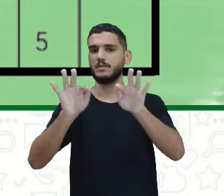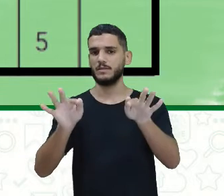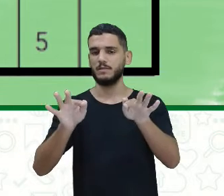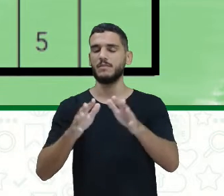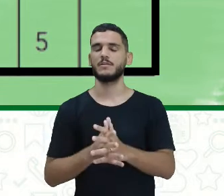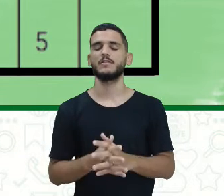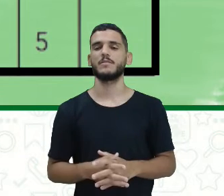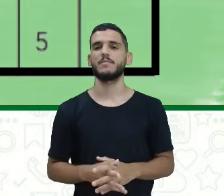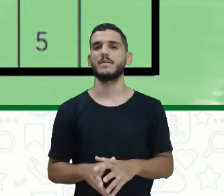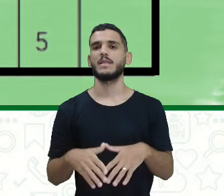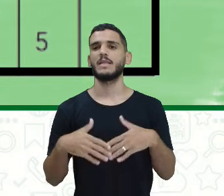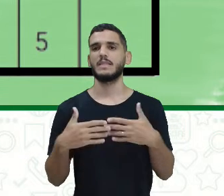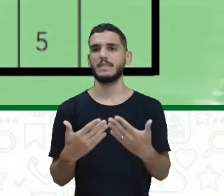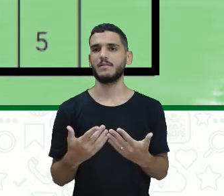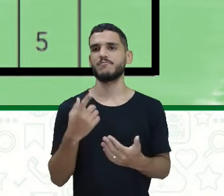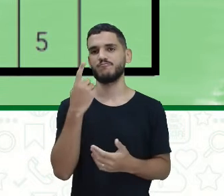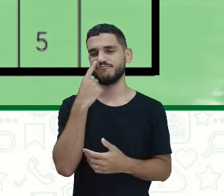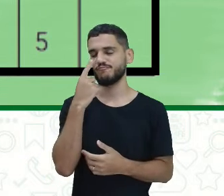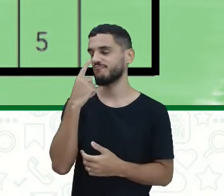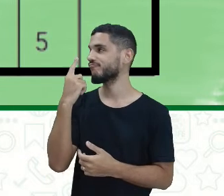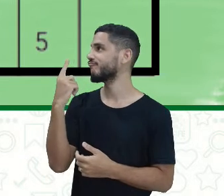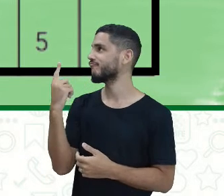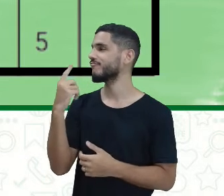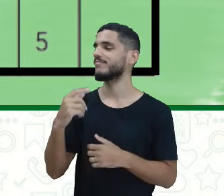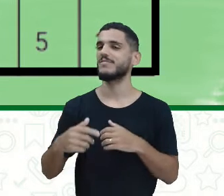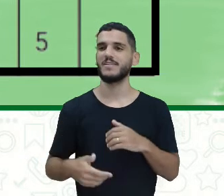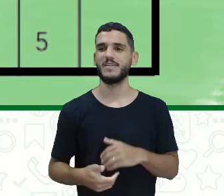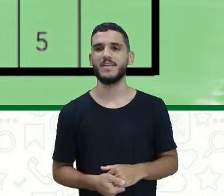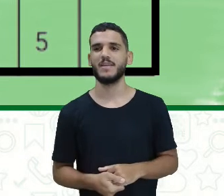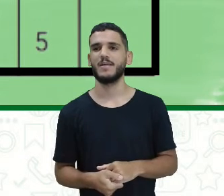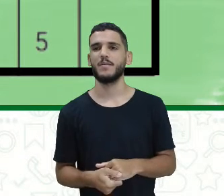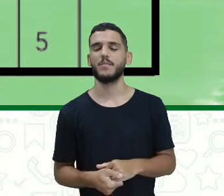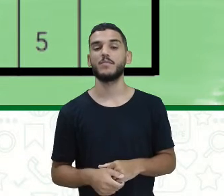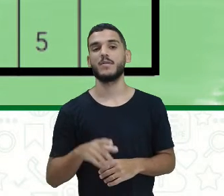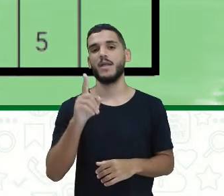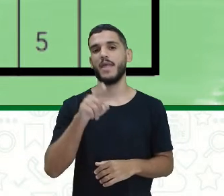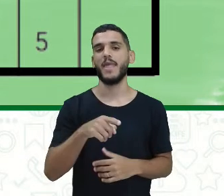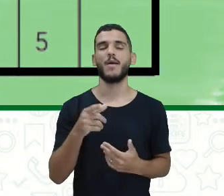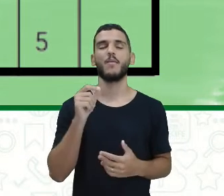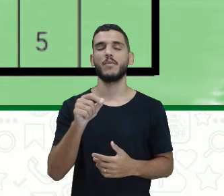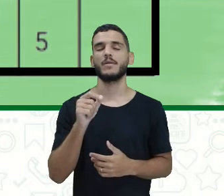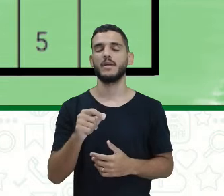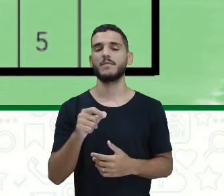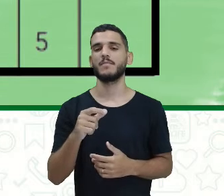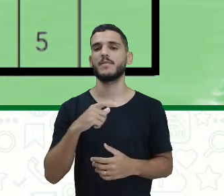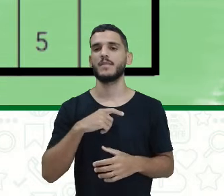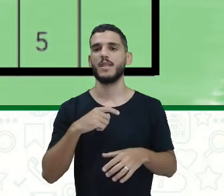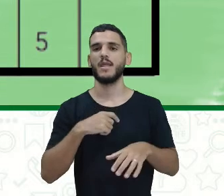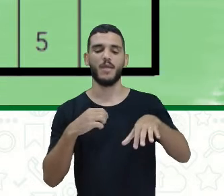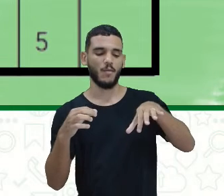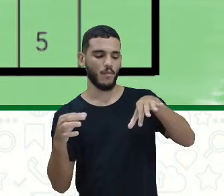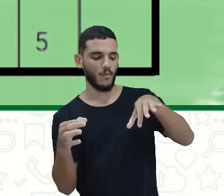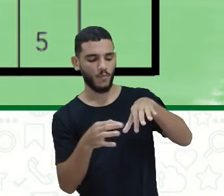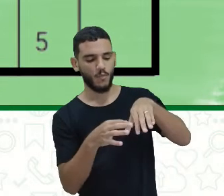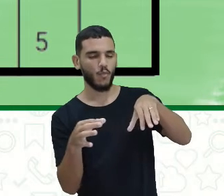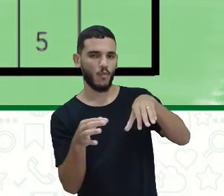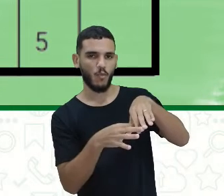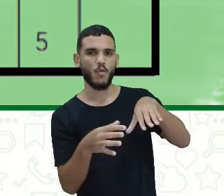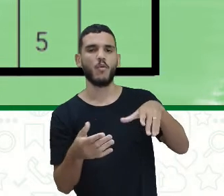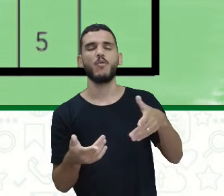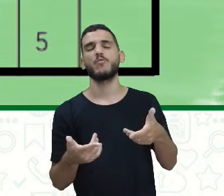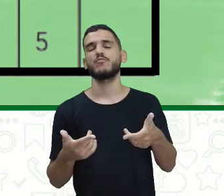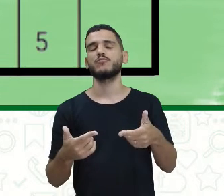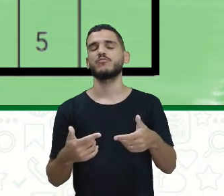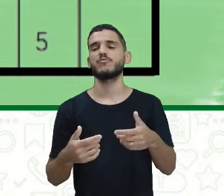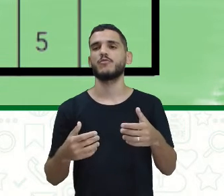Então, essa situação aí é uma situação de gols nas partidas